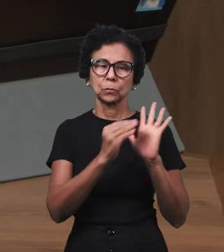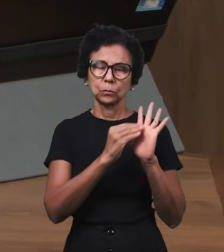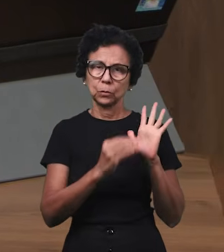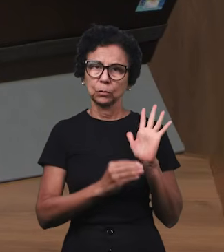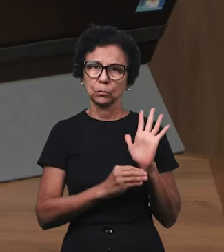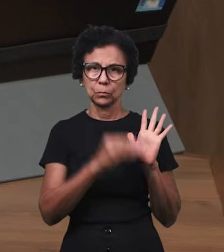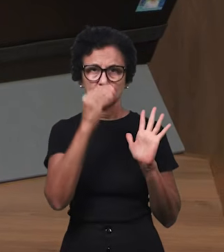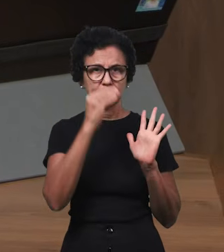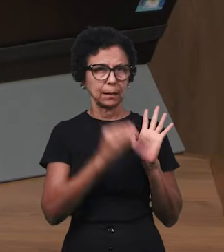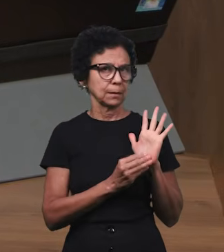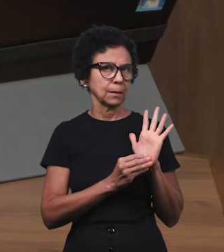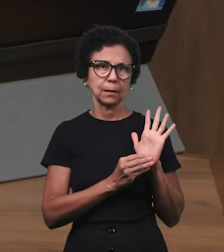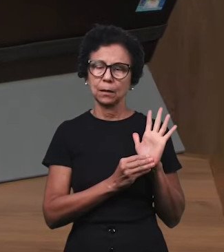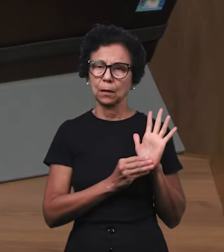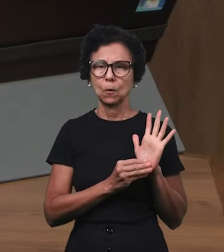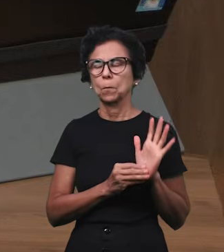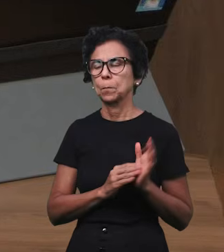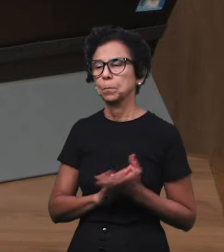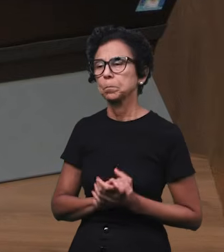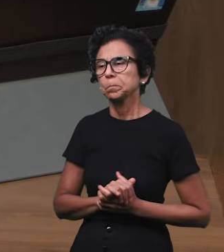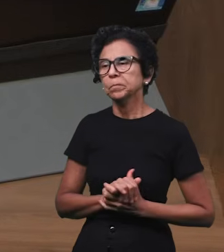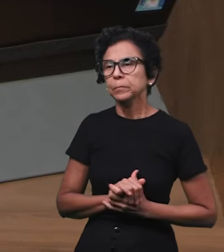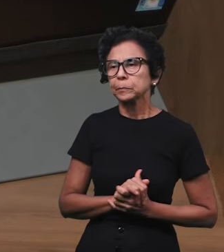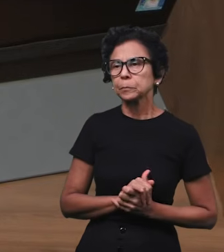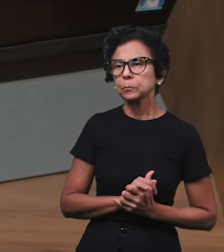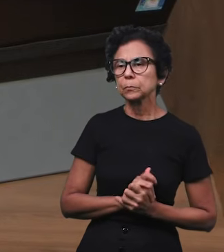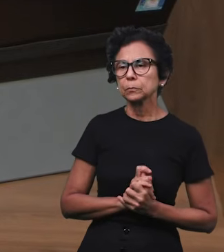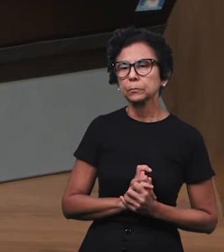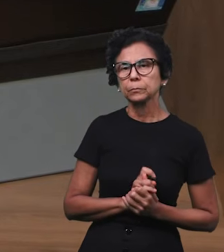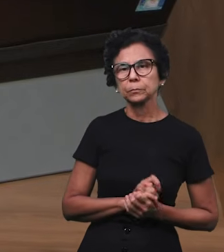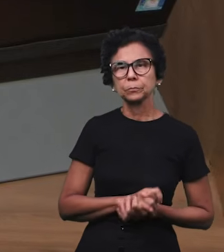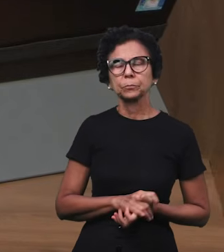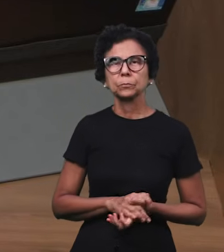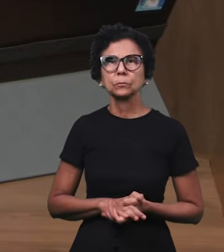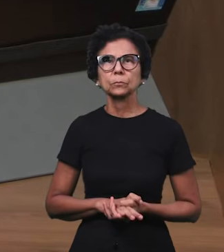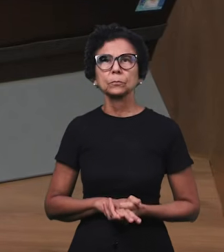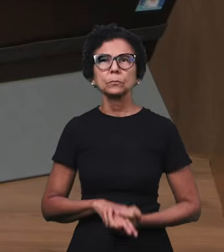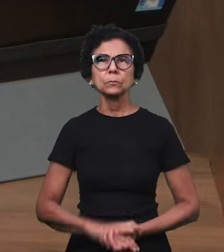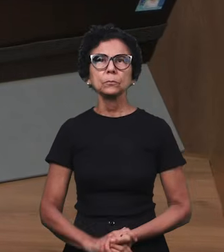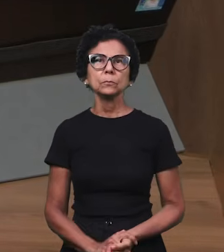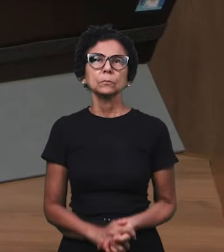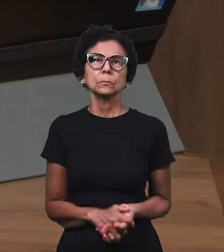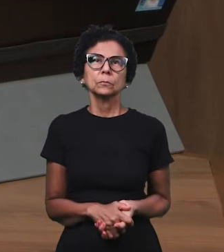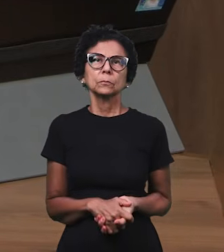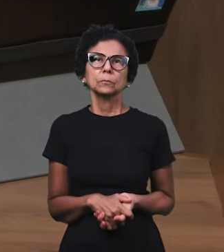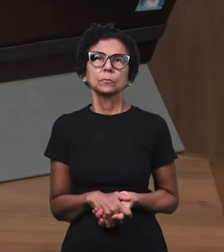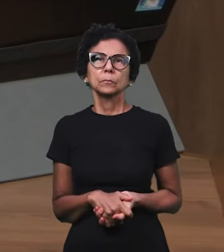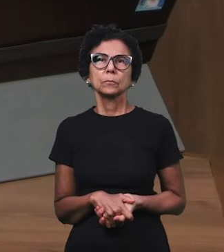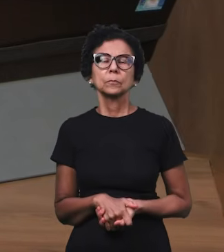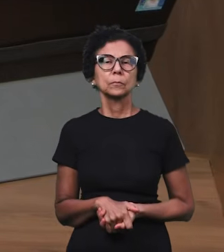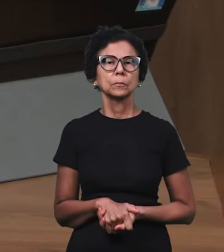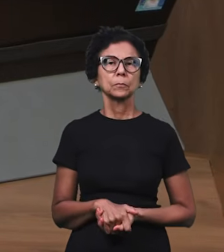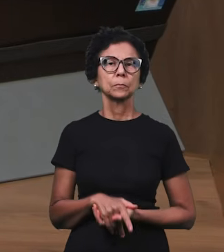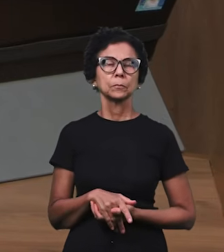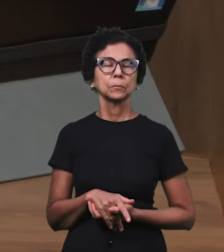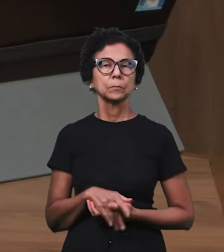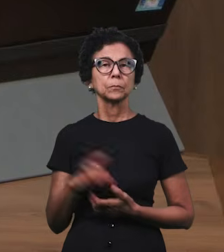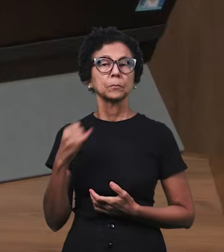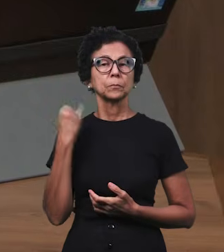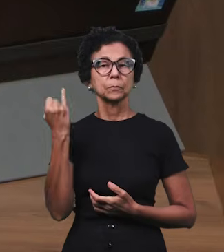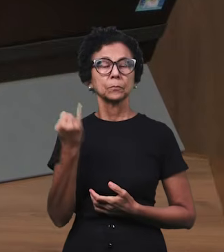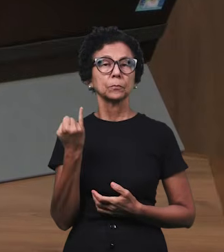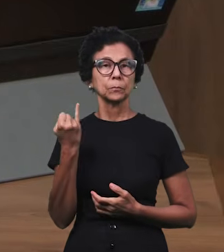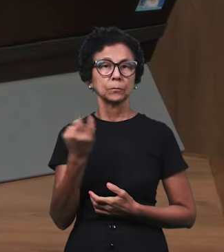conteúdo, mas se a gente tivesse que fundamentar isso aqui, é super importante o acompanhamento